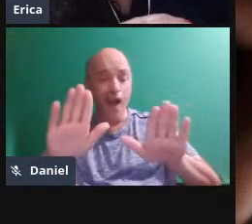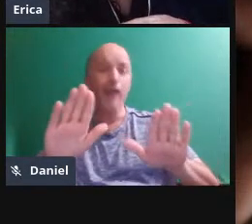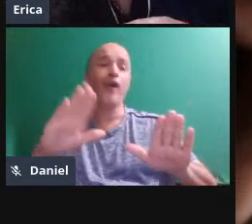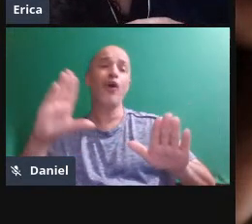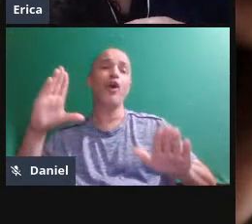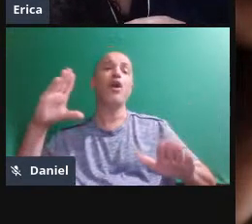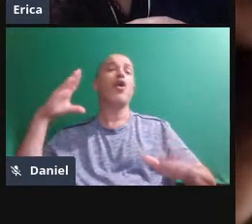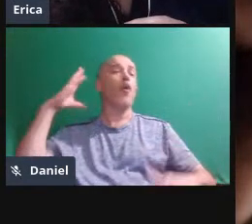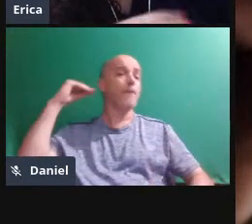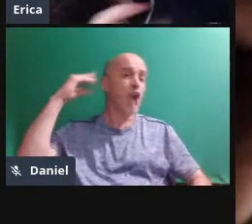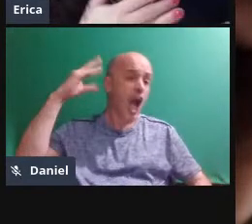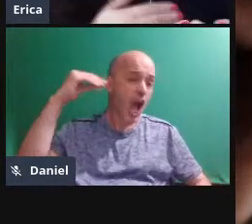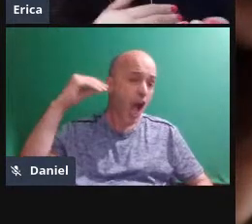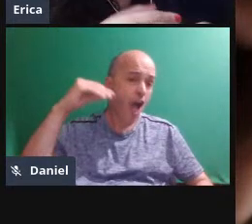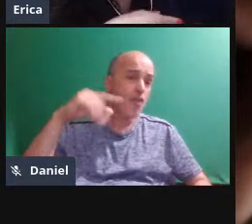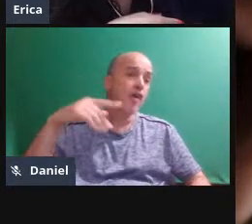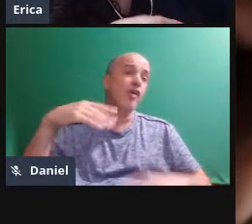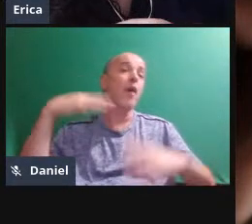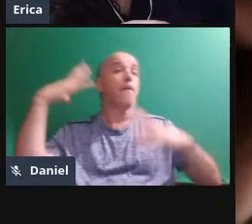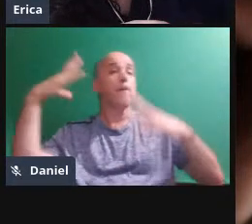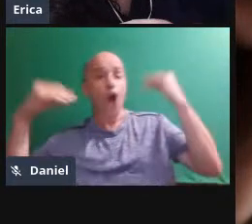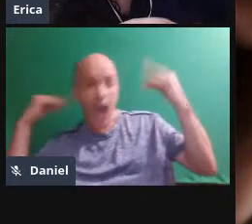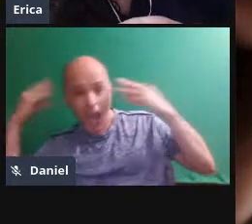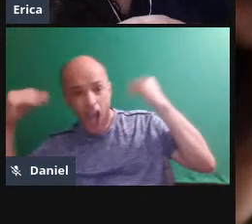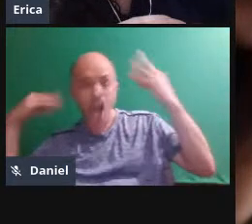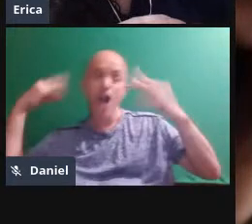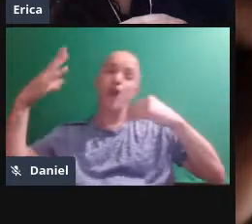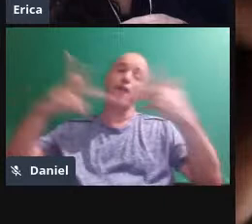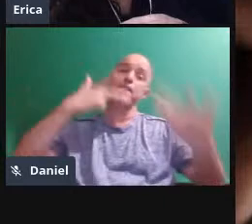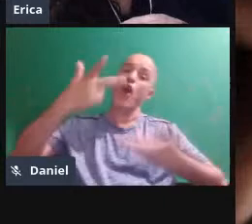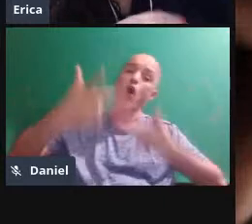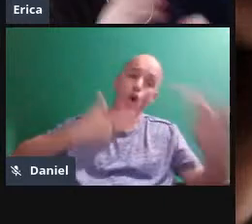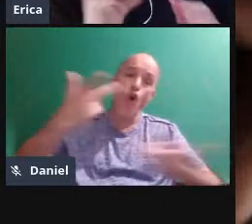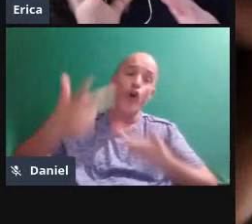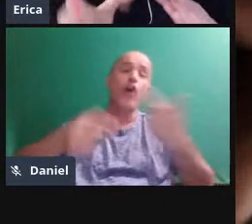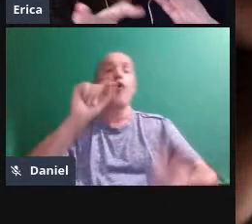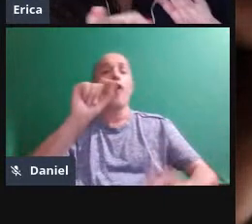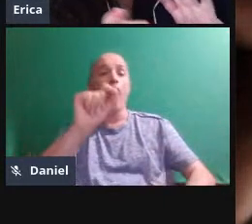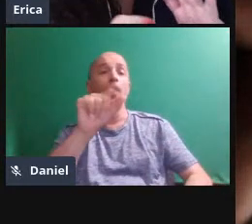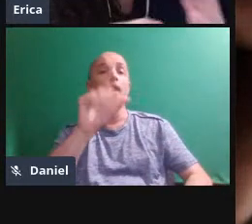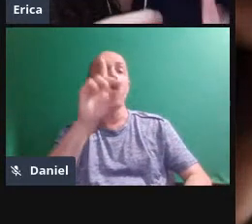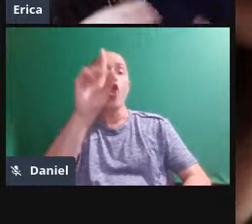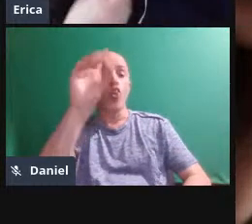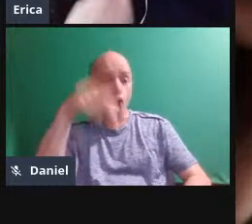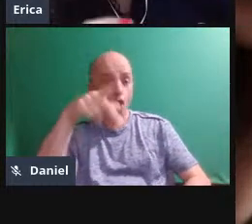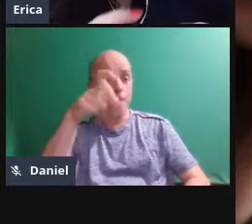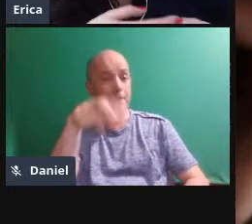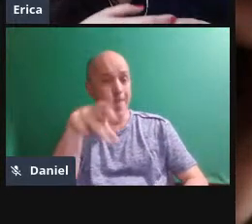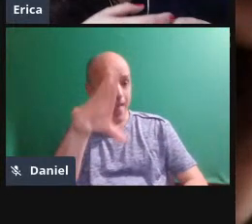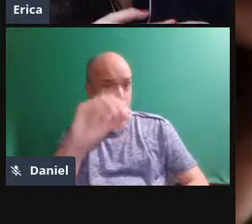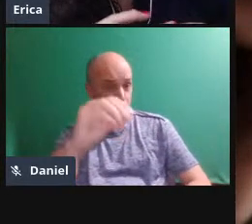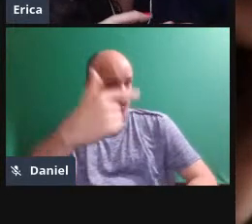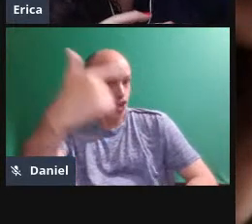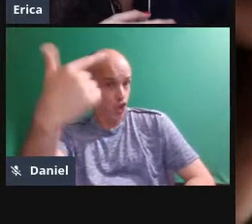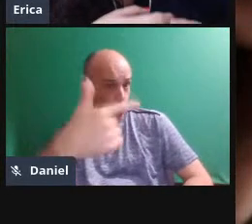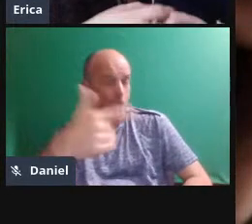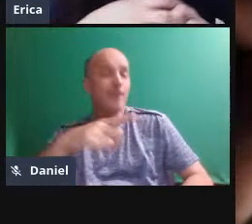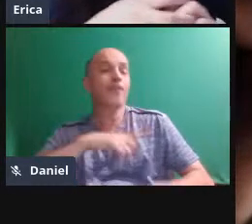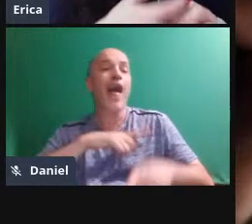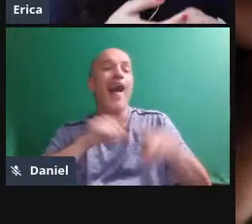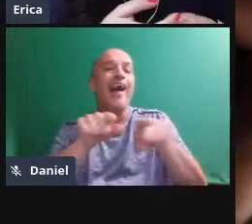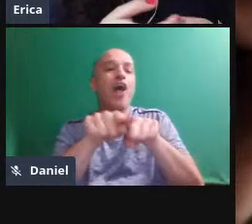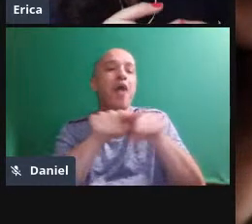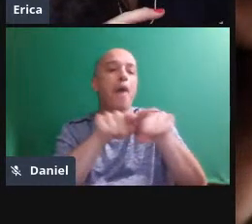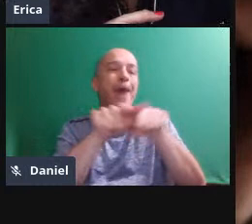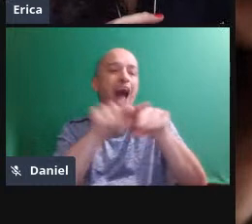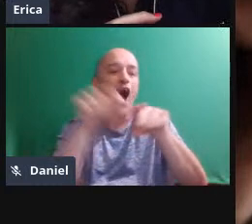Janeiro, aqui no Brasil, uma escola parecida com a que tinha na França. Alguns boatos, a gente escuta que alguns boatos